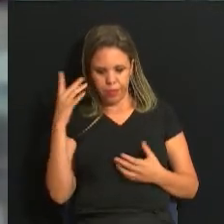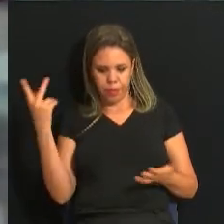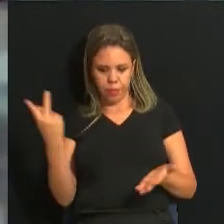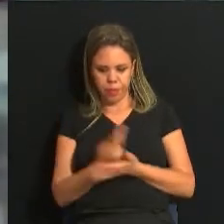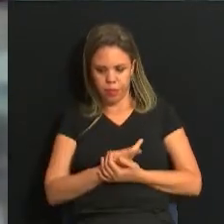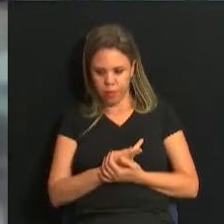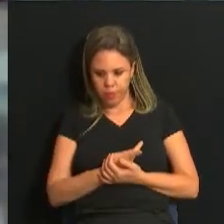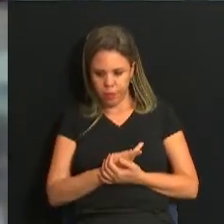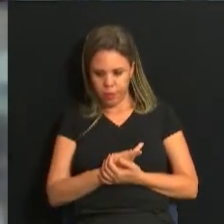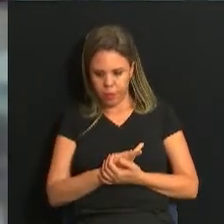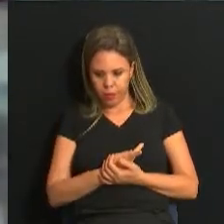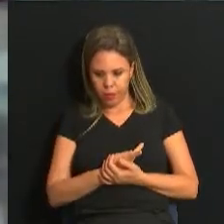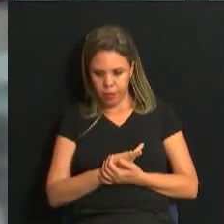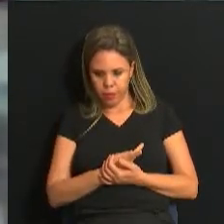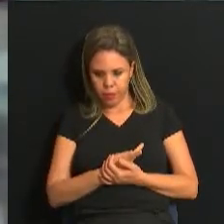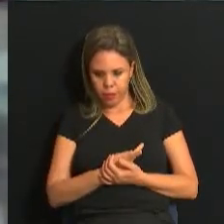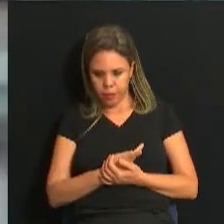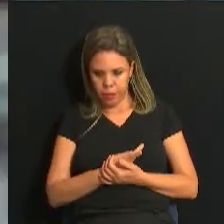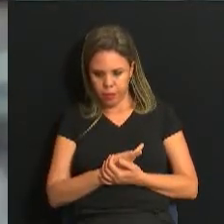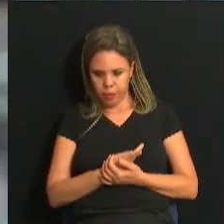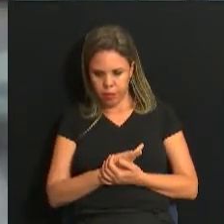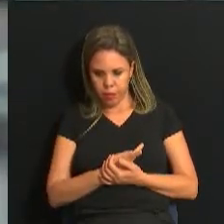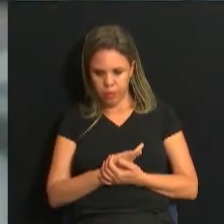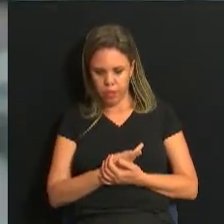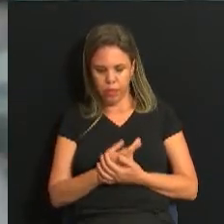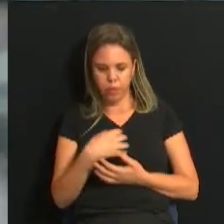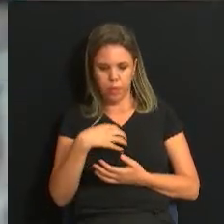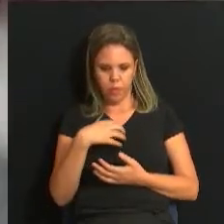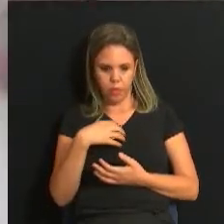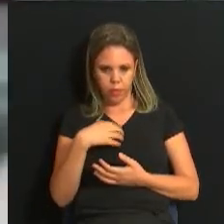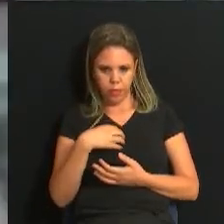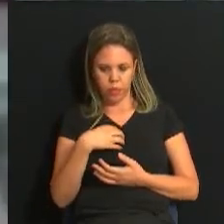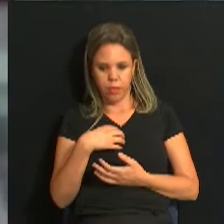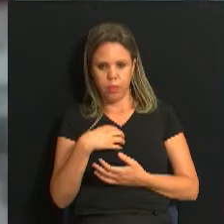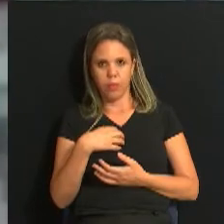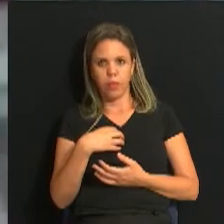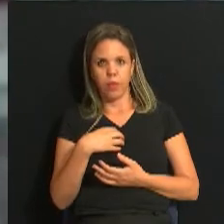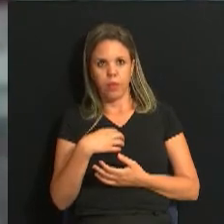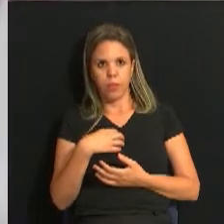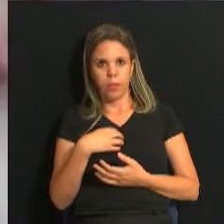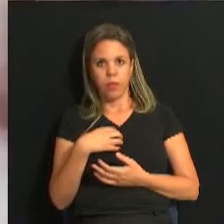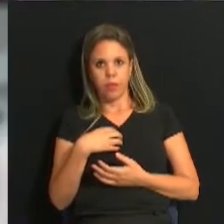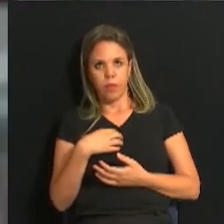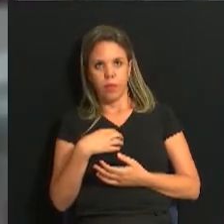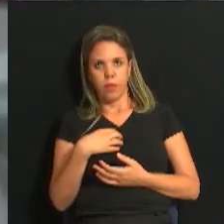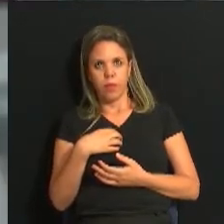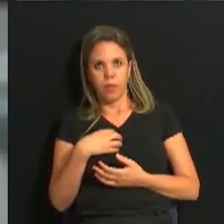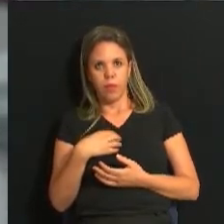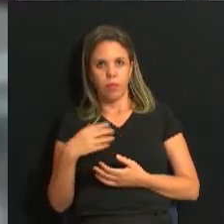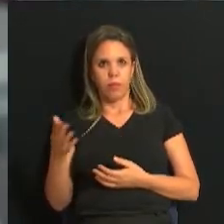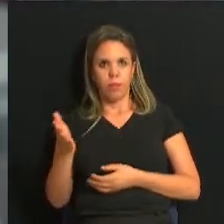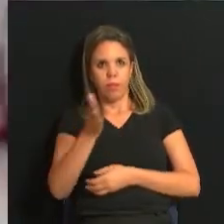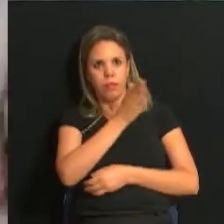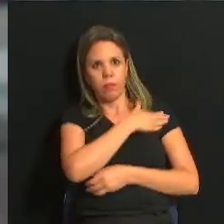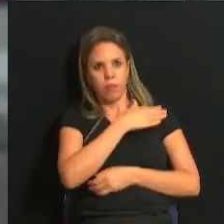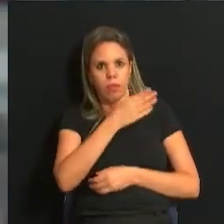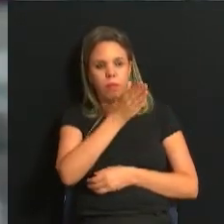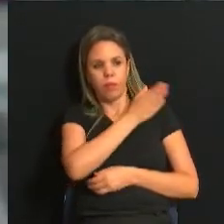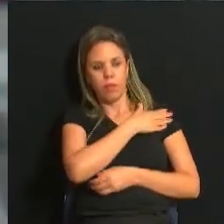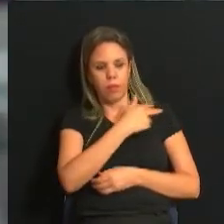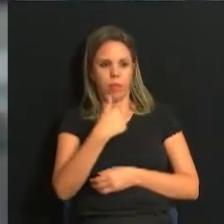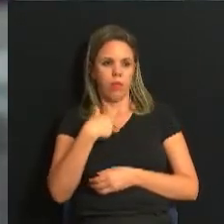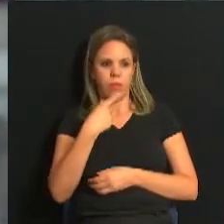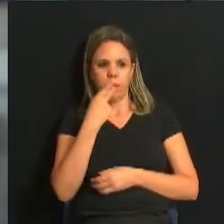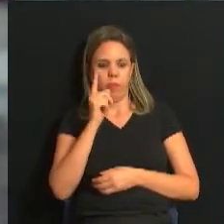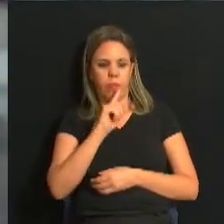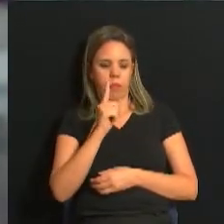aquele chicotinho psicológico e tenho uma tendência de ficar me batendo, né? Eu não devia ter feito, eu não devia ter falado.